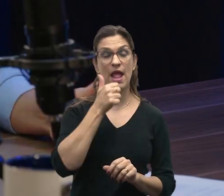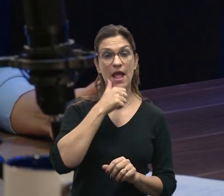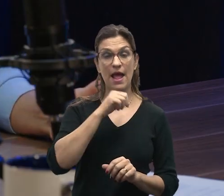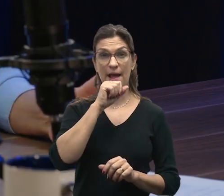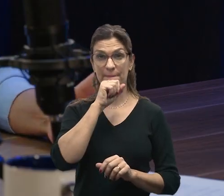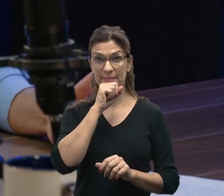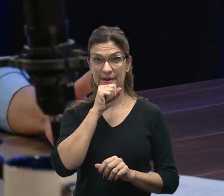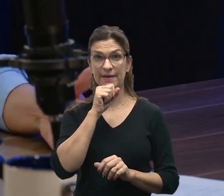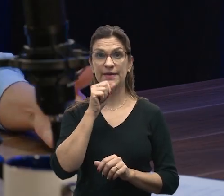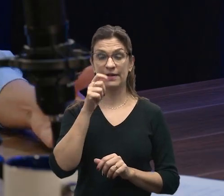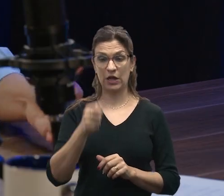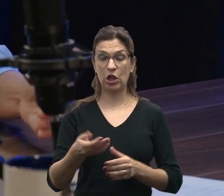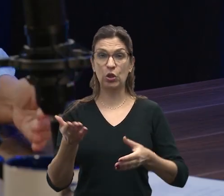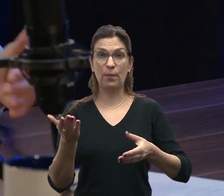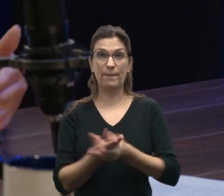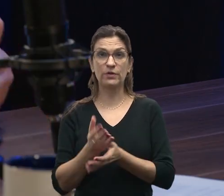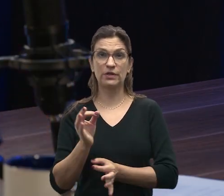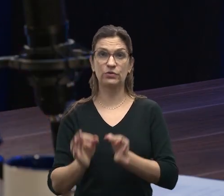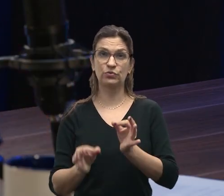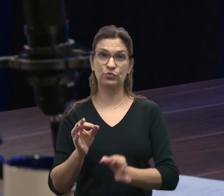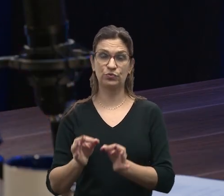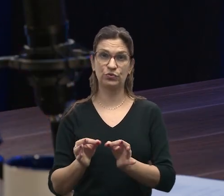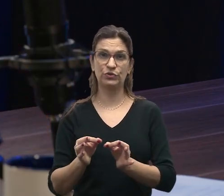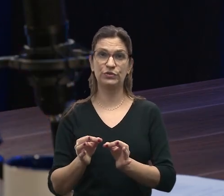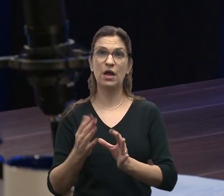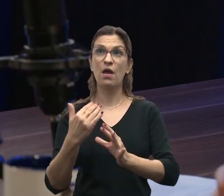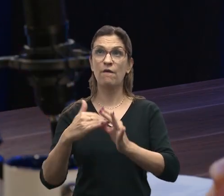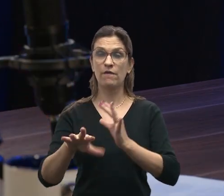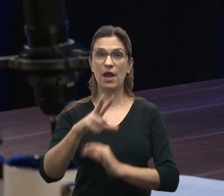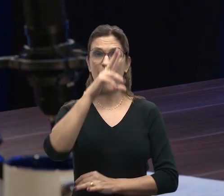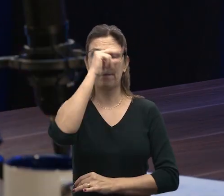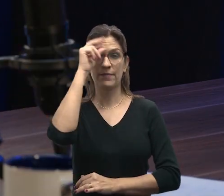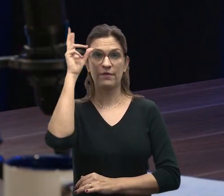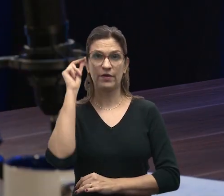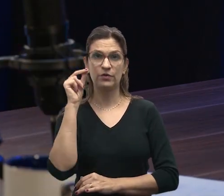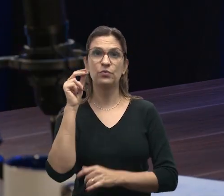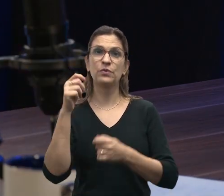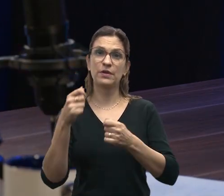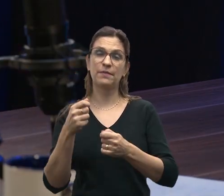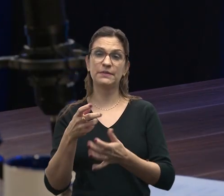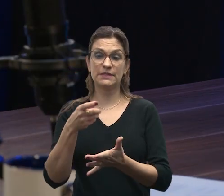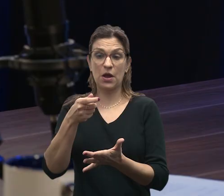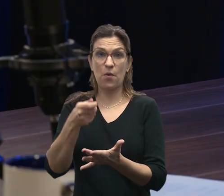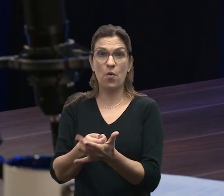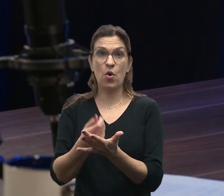notificada à prefeitura e a prefeitura terá que depositar no processo judicial o valor